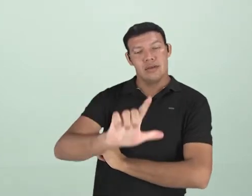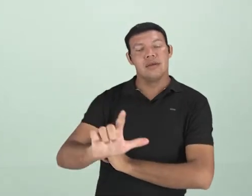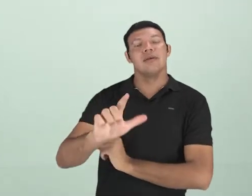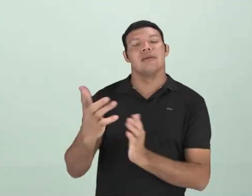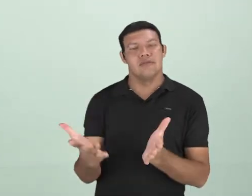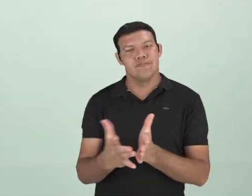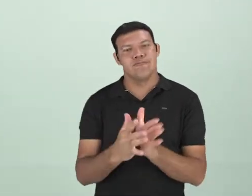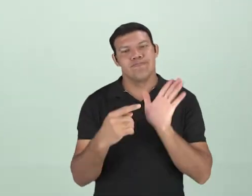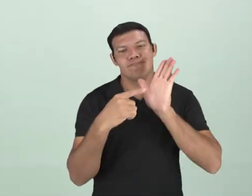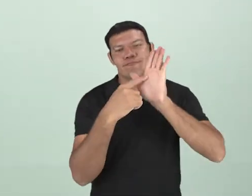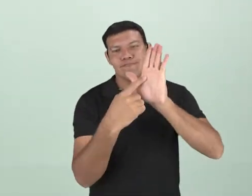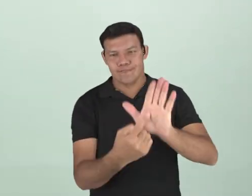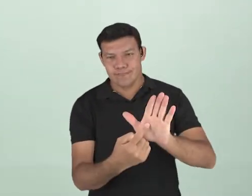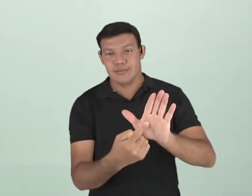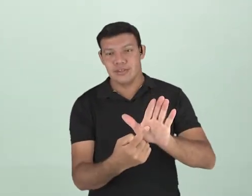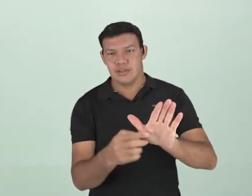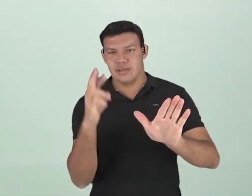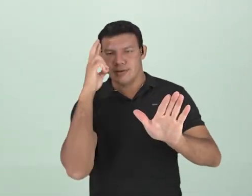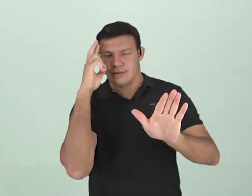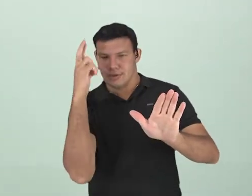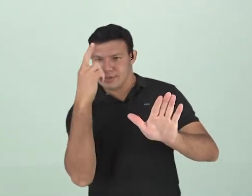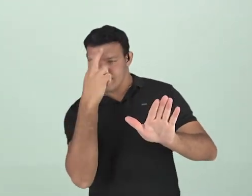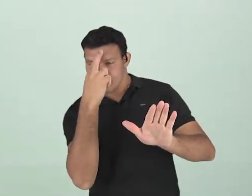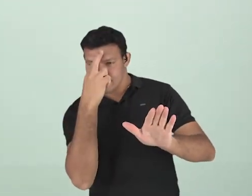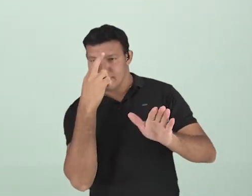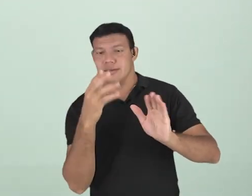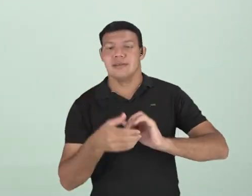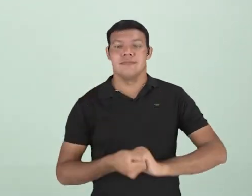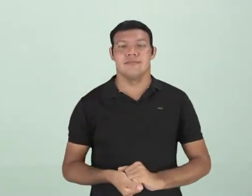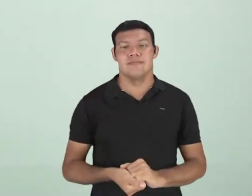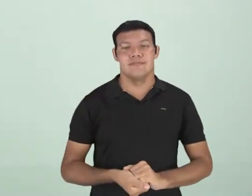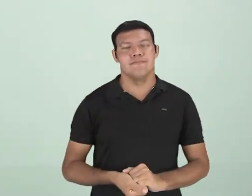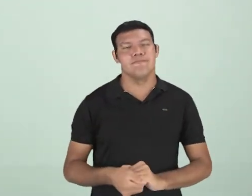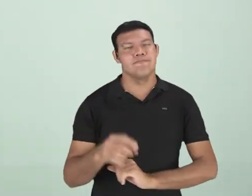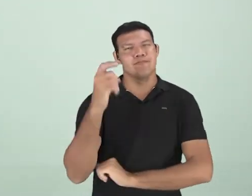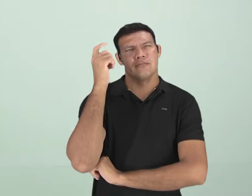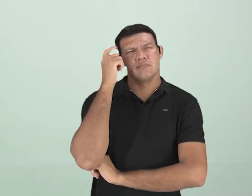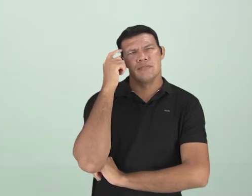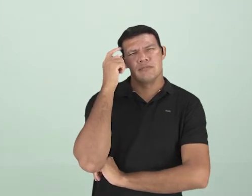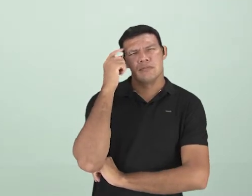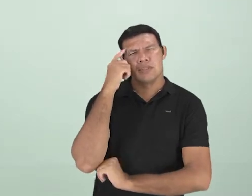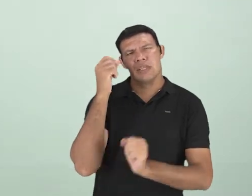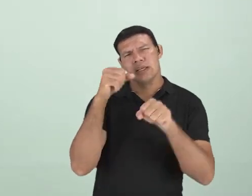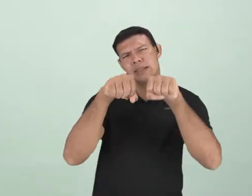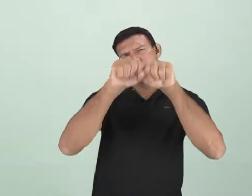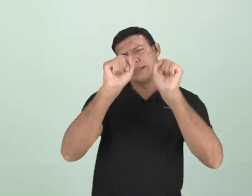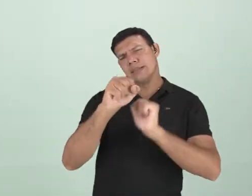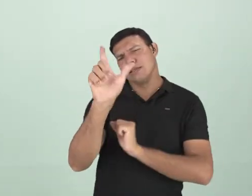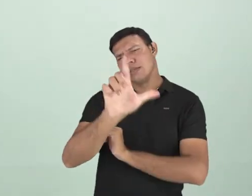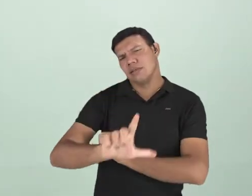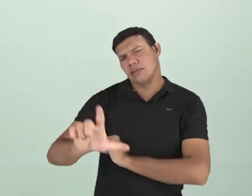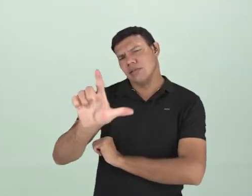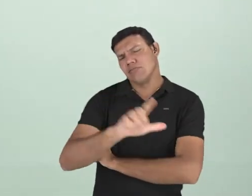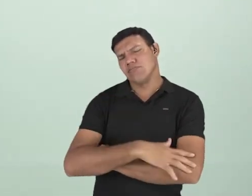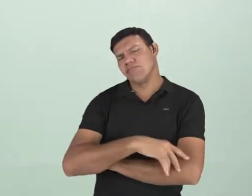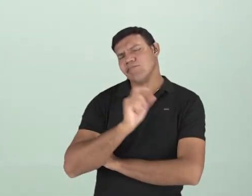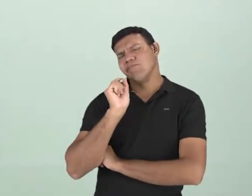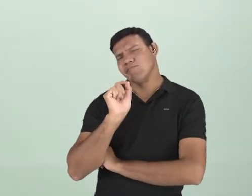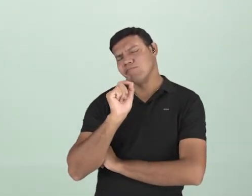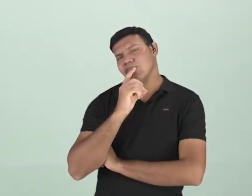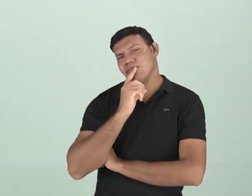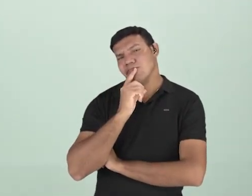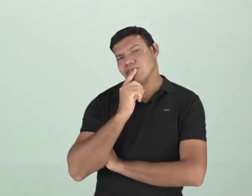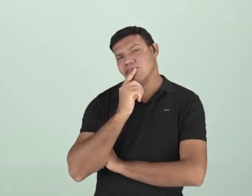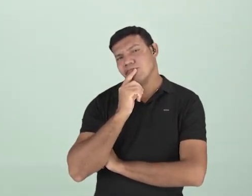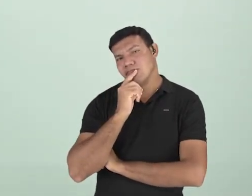ilustrar essa questão histórica. Nós vamos pensar no sistema literário. O que é esse sistema